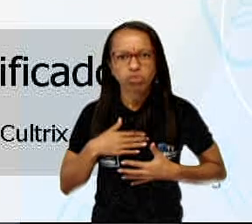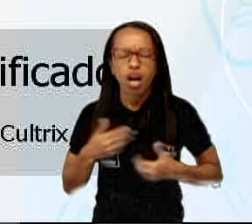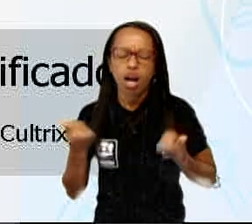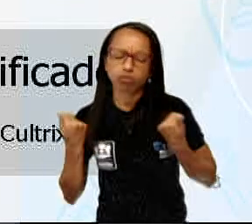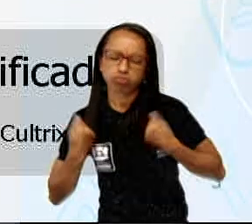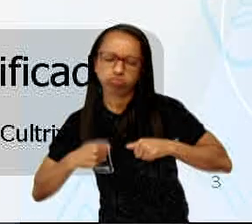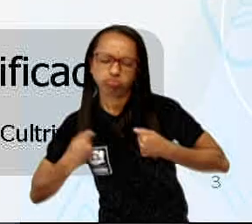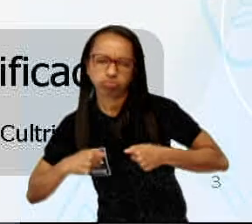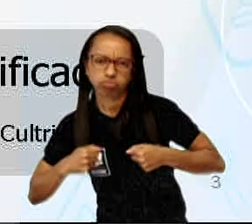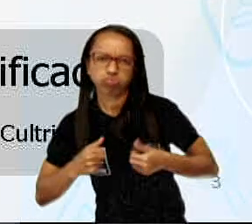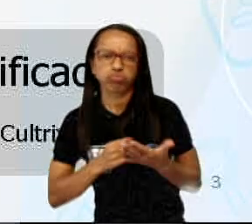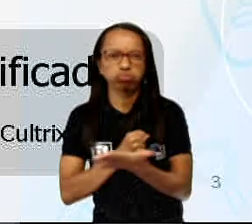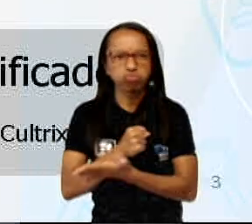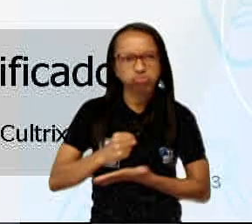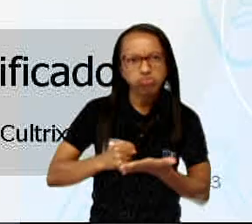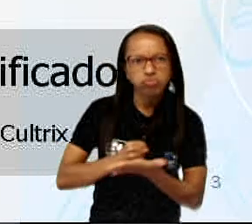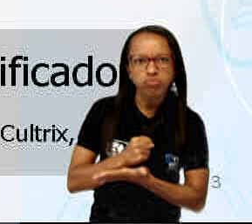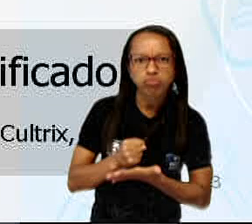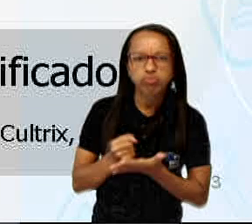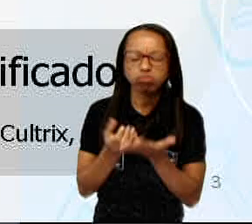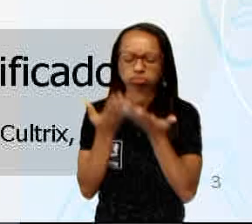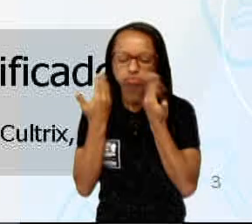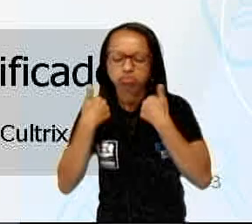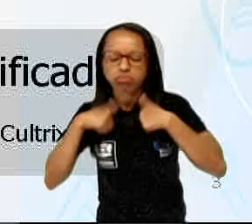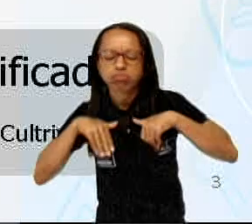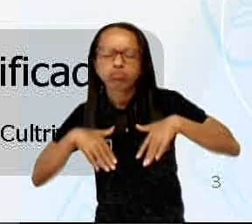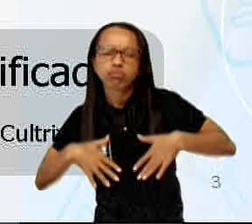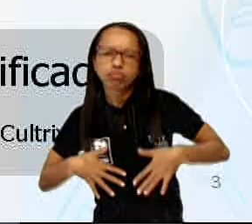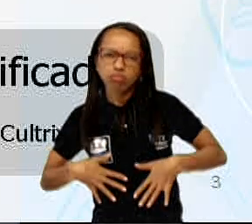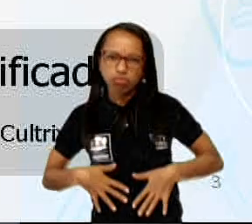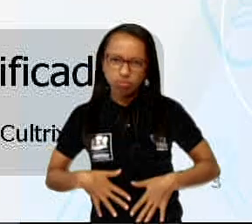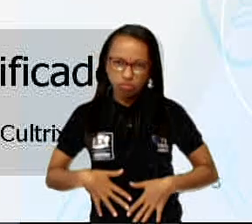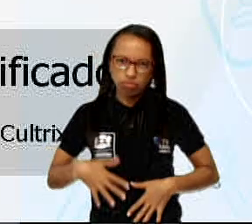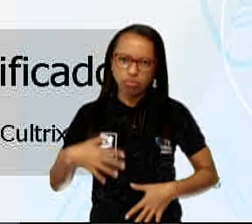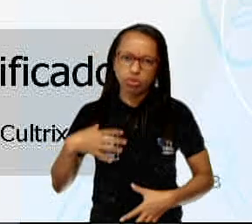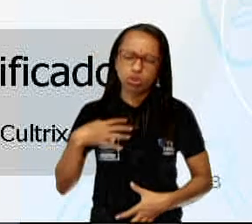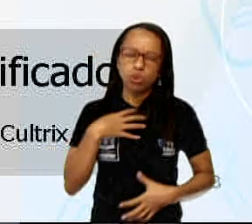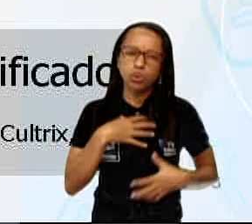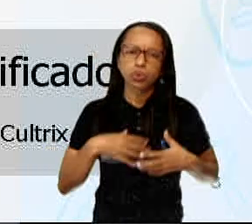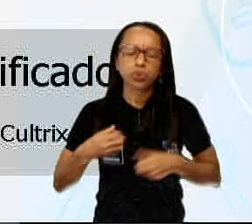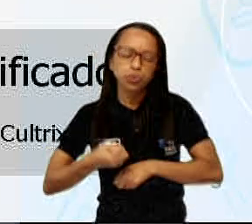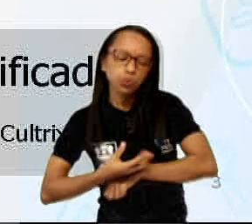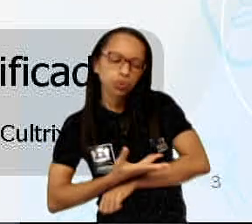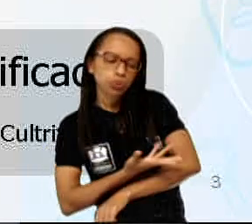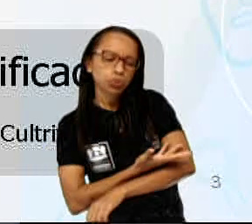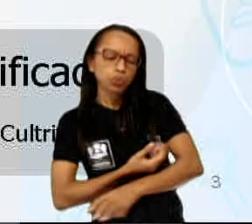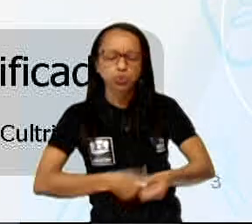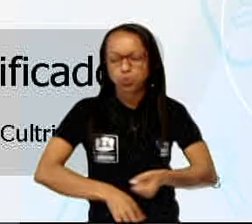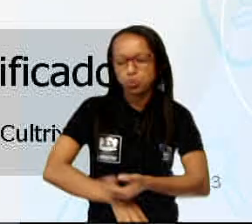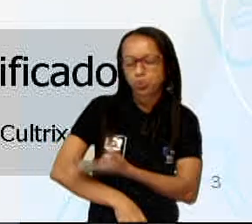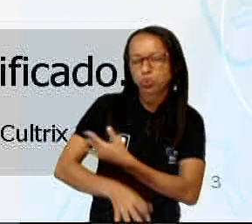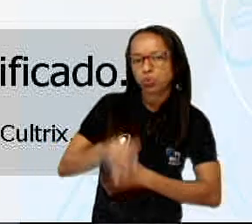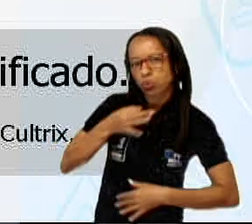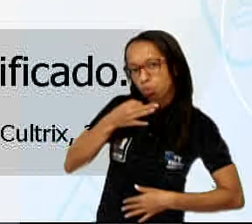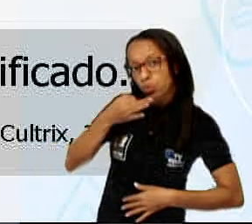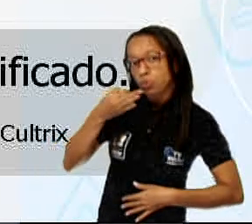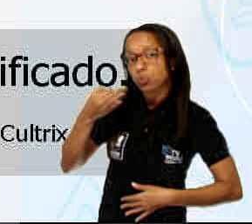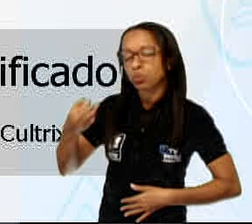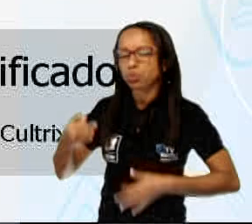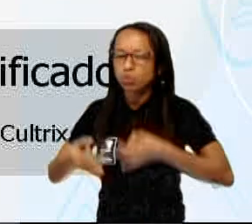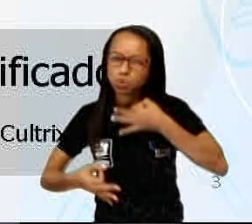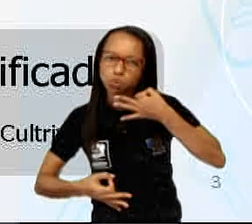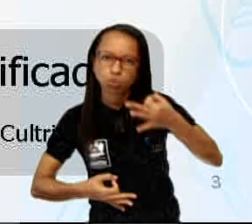da incorporação de noções, emoções, sugestões, inculcamentos que enriquecem